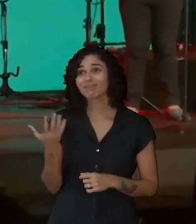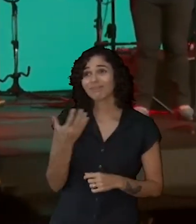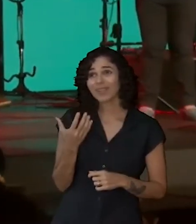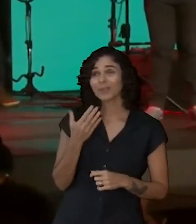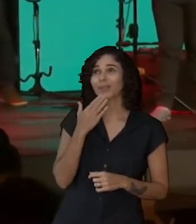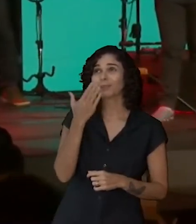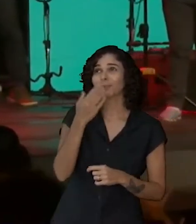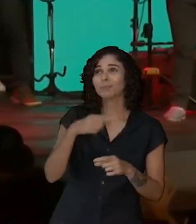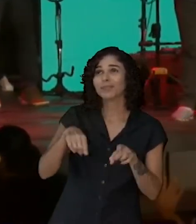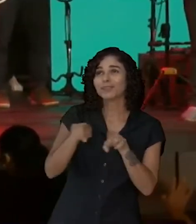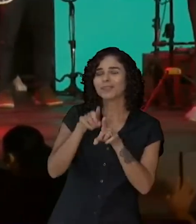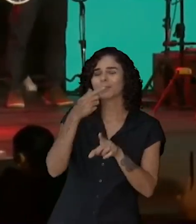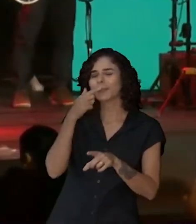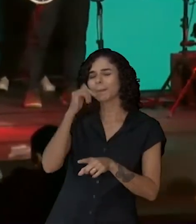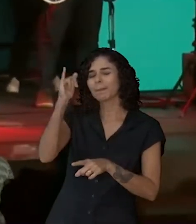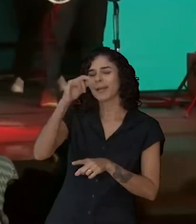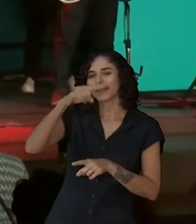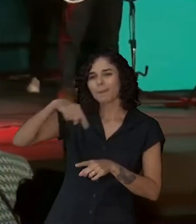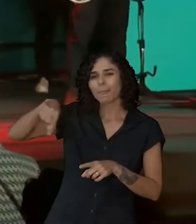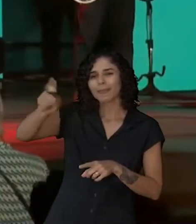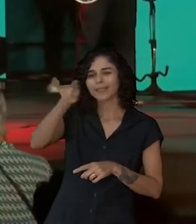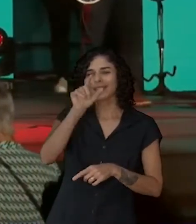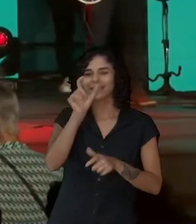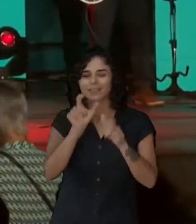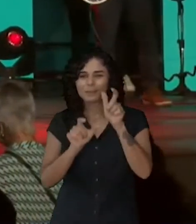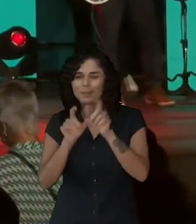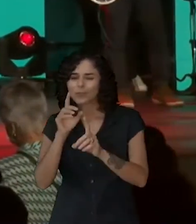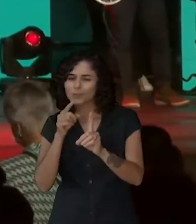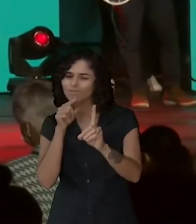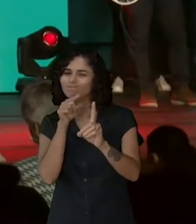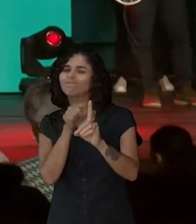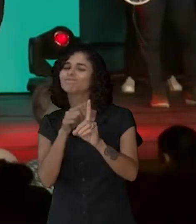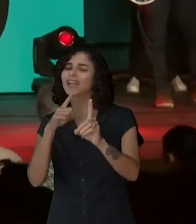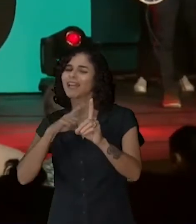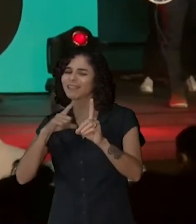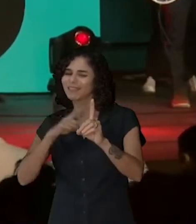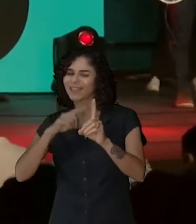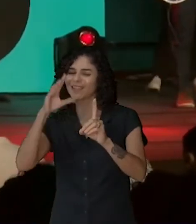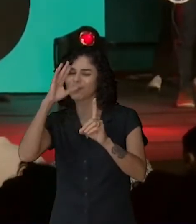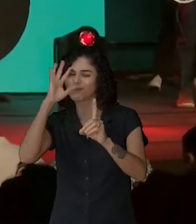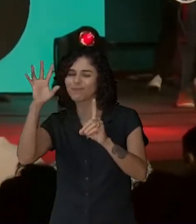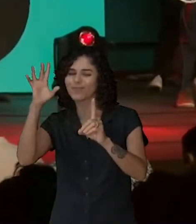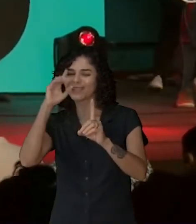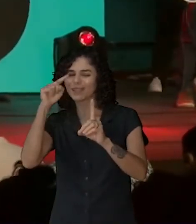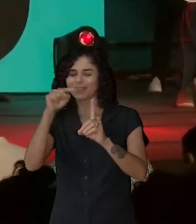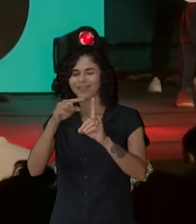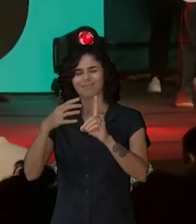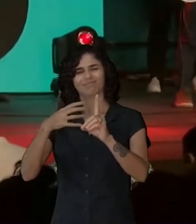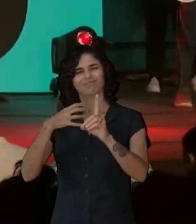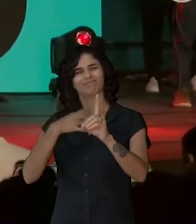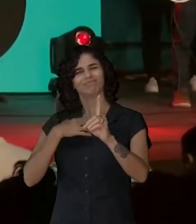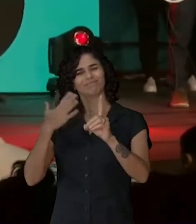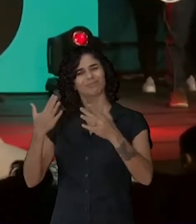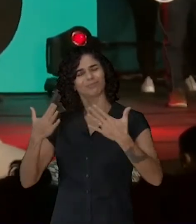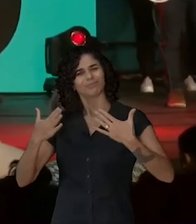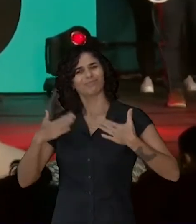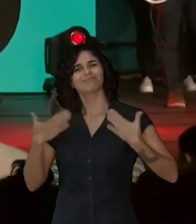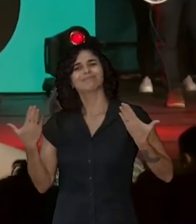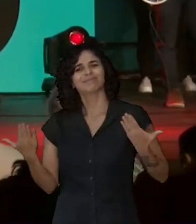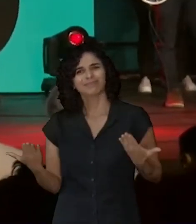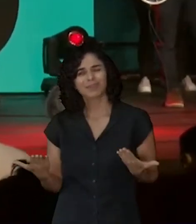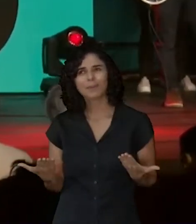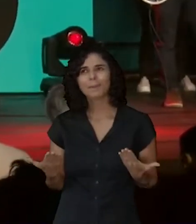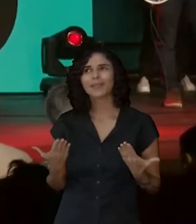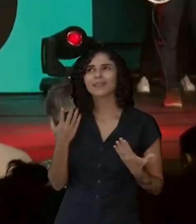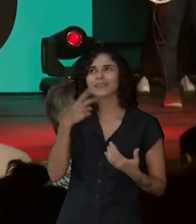eles tenham pensamentos que os surpreendam e que o Senhor sugira na